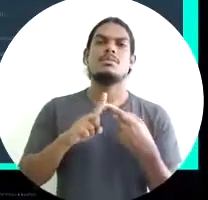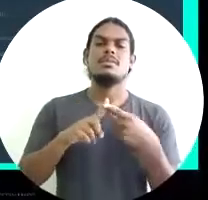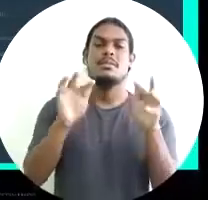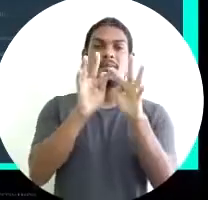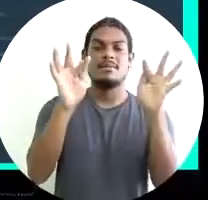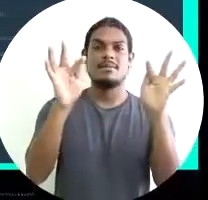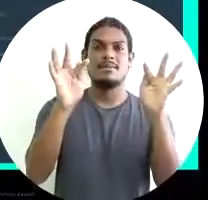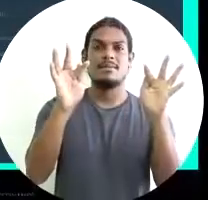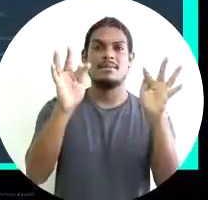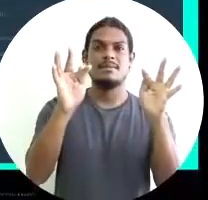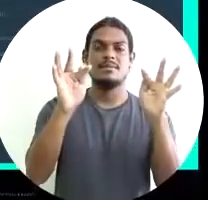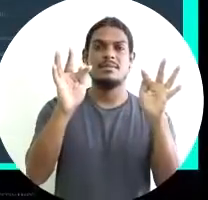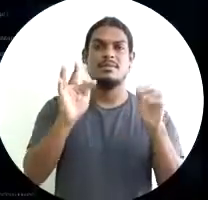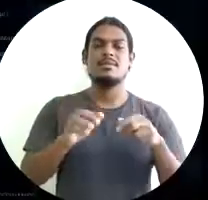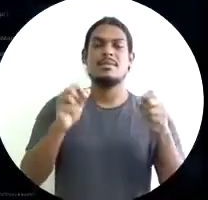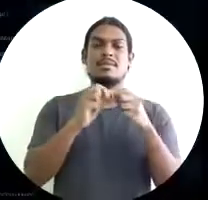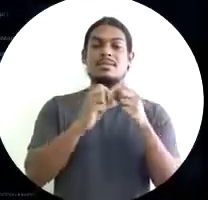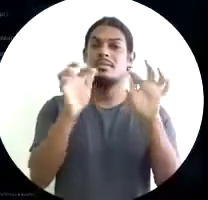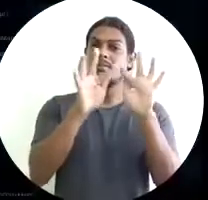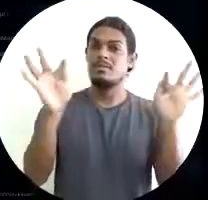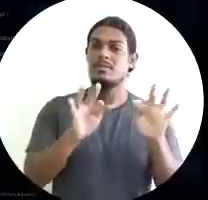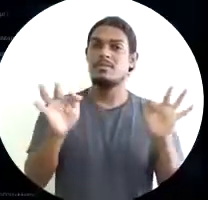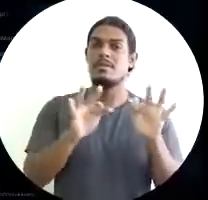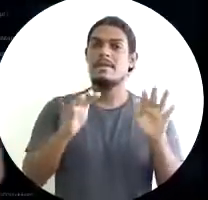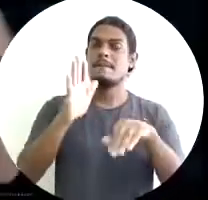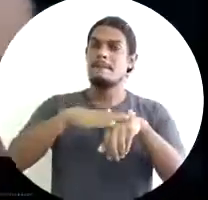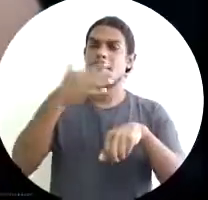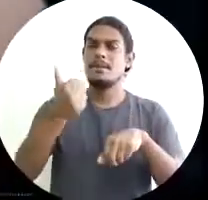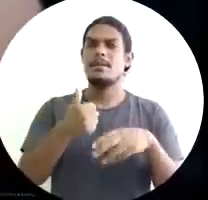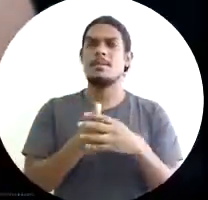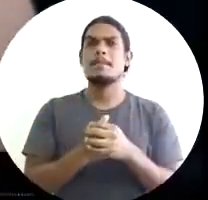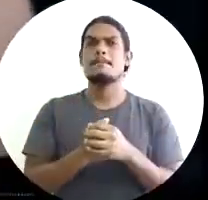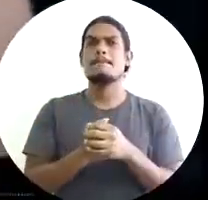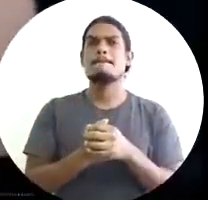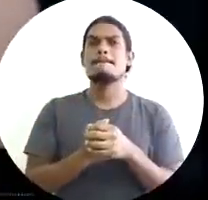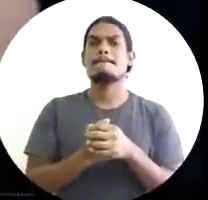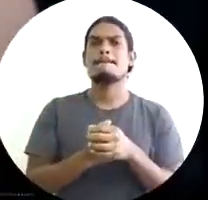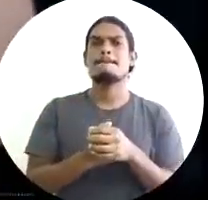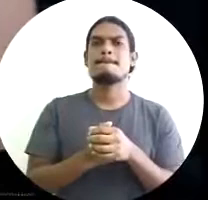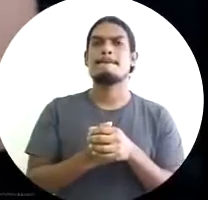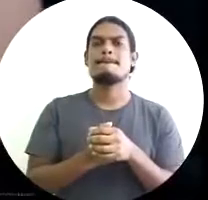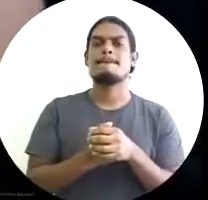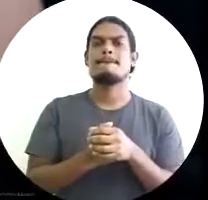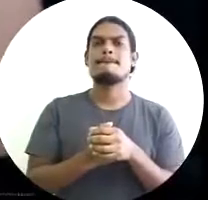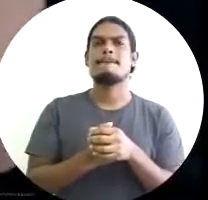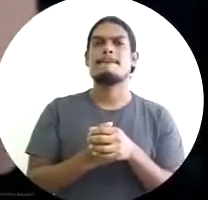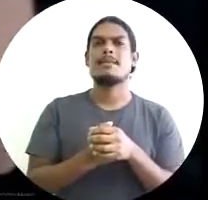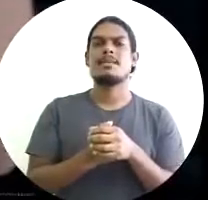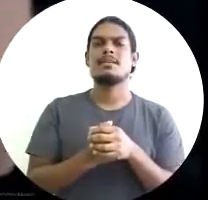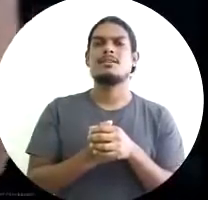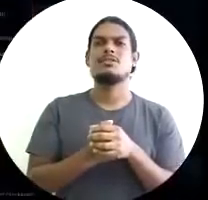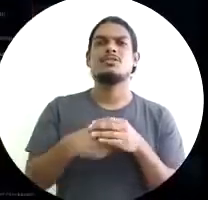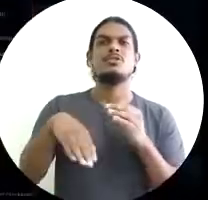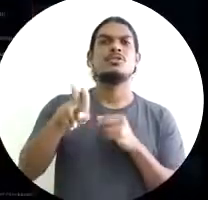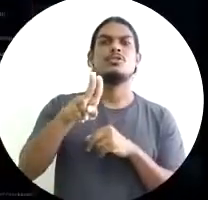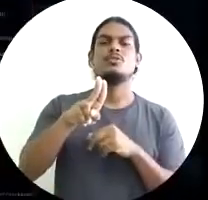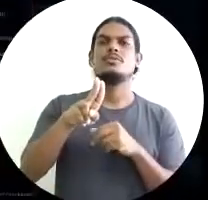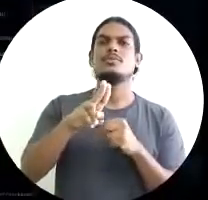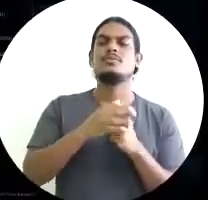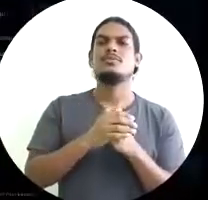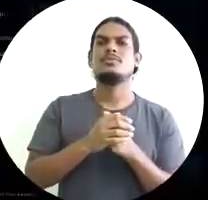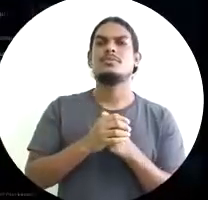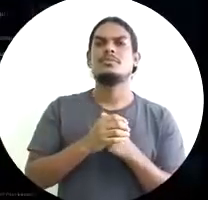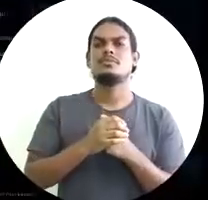apenas as tags parágrafo que estão dentro do elemento com o ID centro é que vão